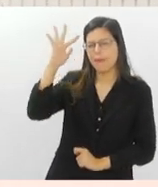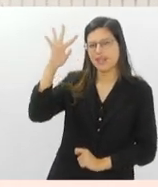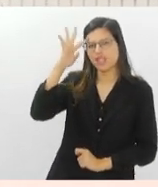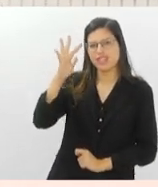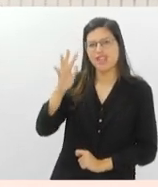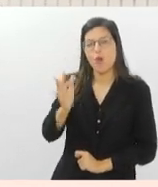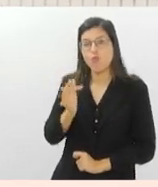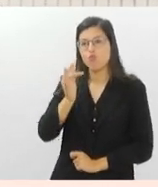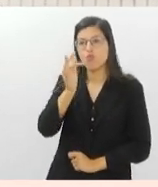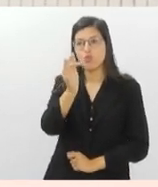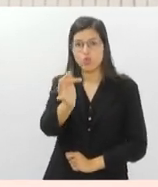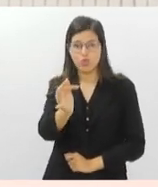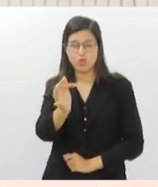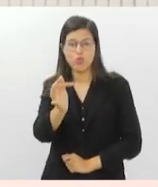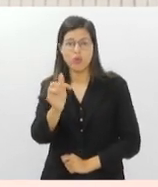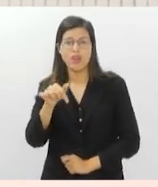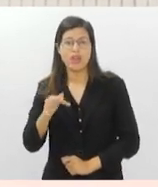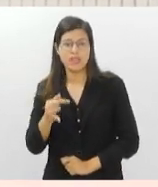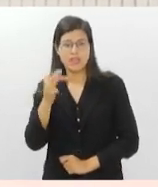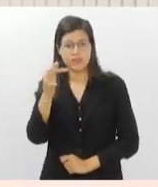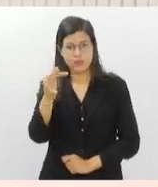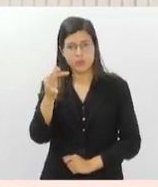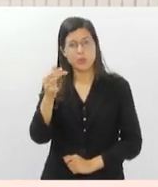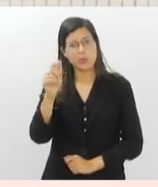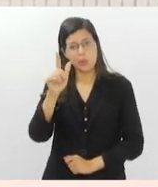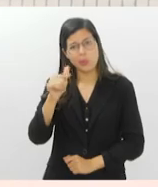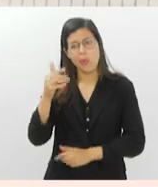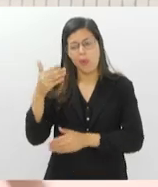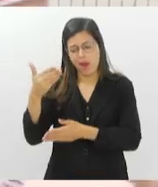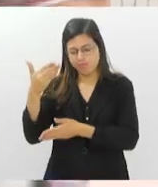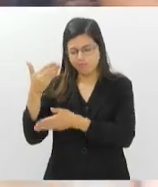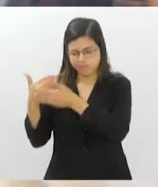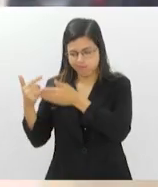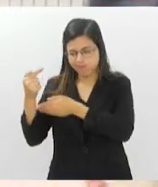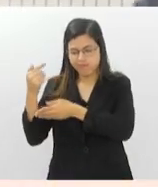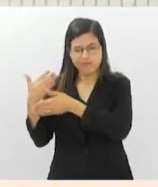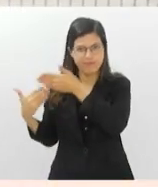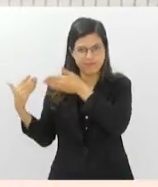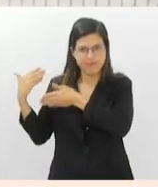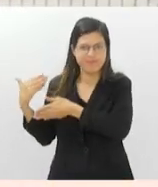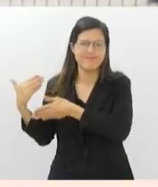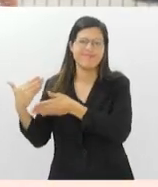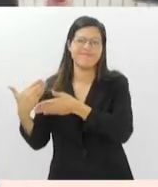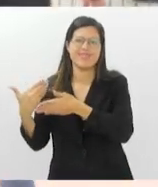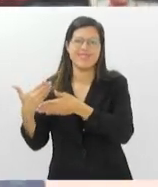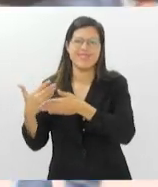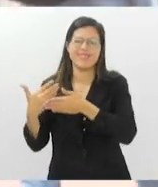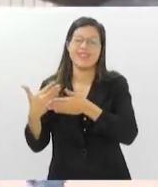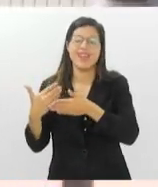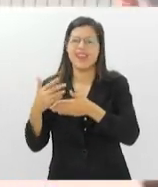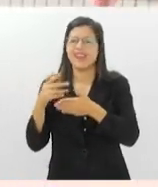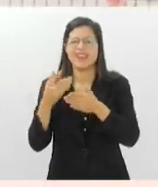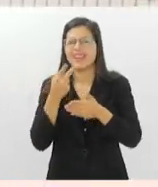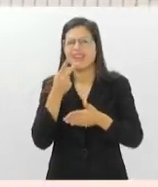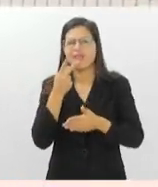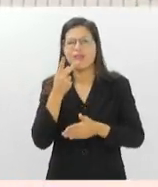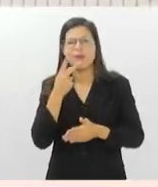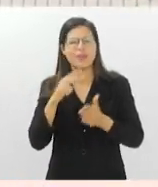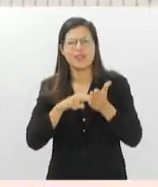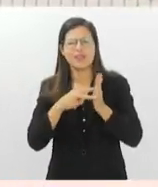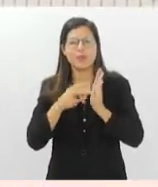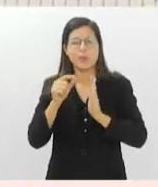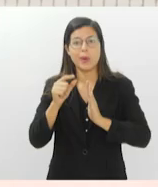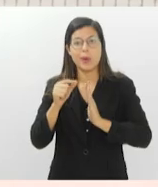esse futuro é ancestral, porque já estava aqui antes. E com isso ele quer dizer que o que nós